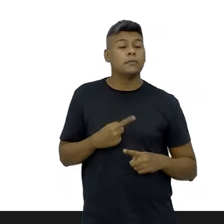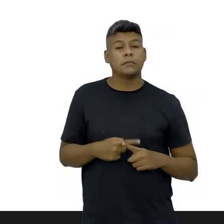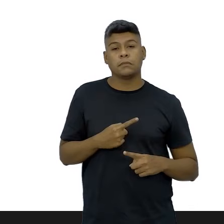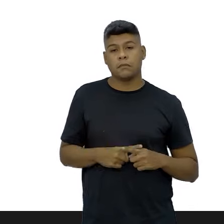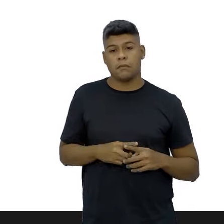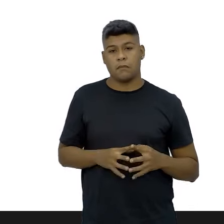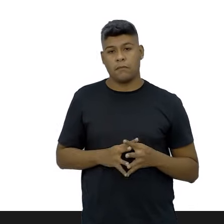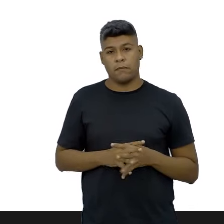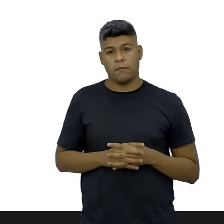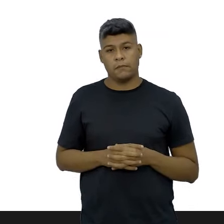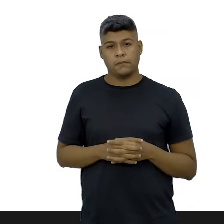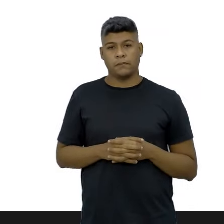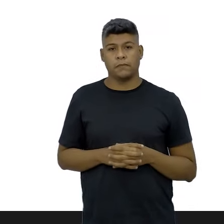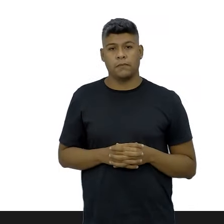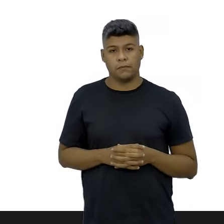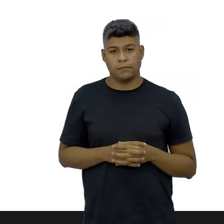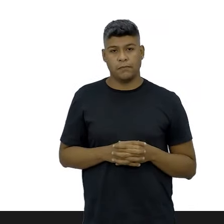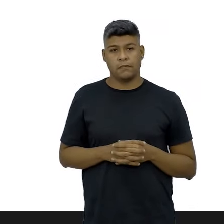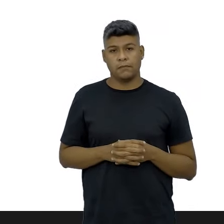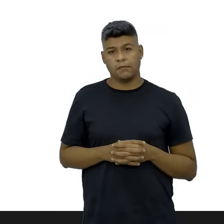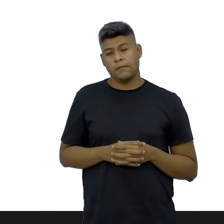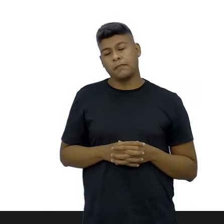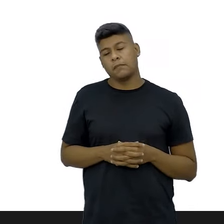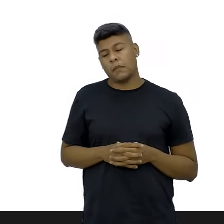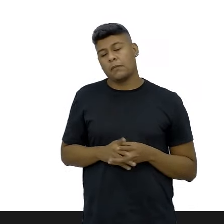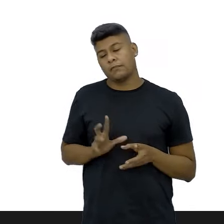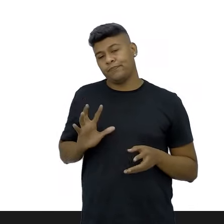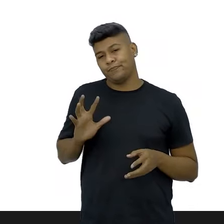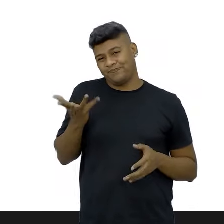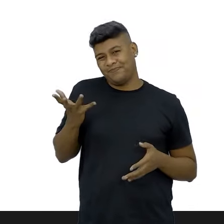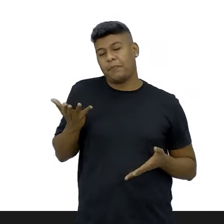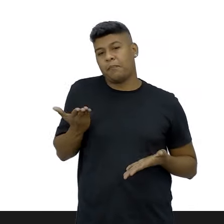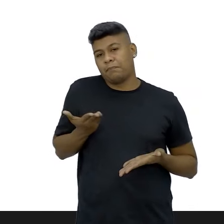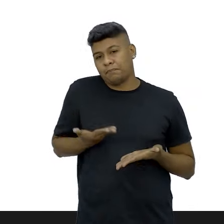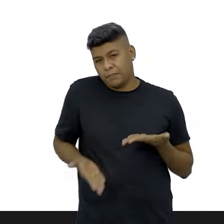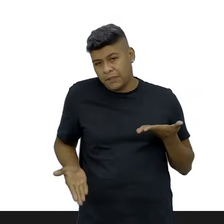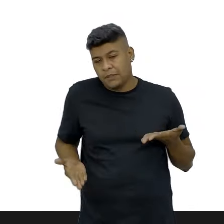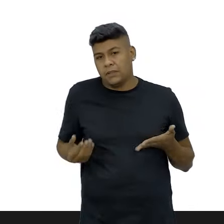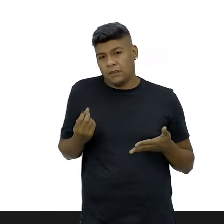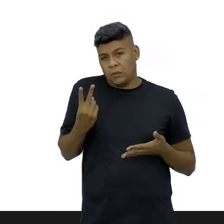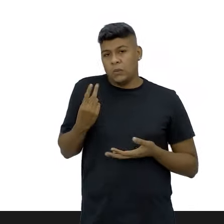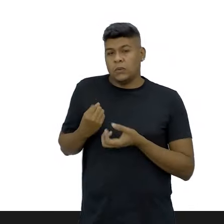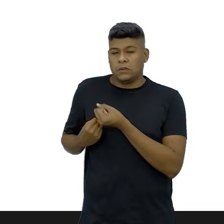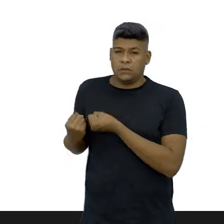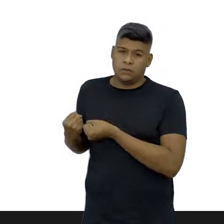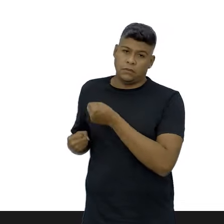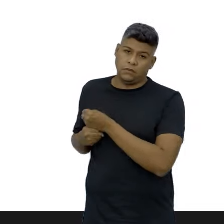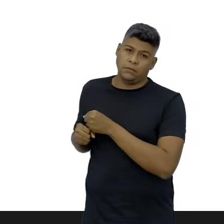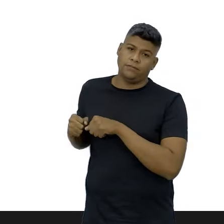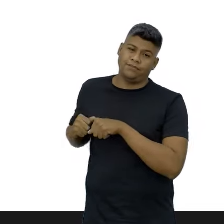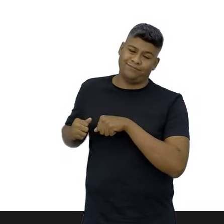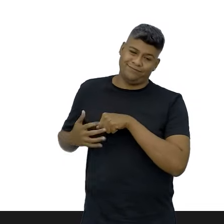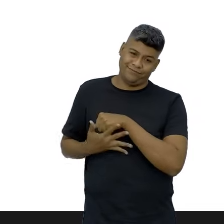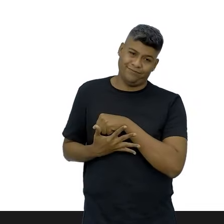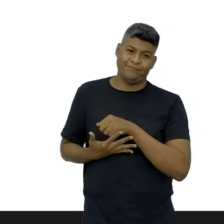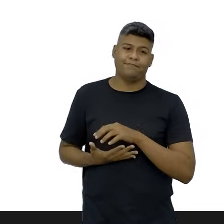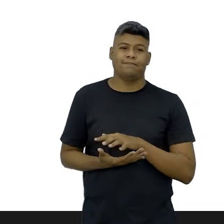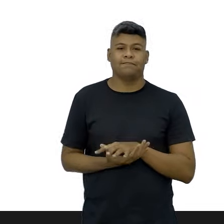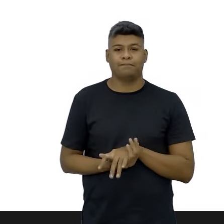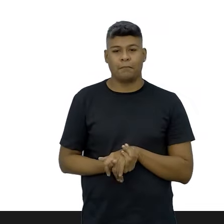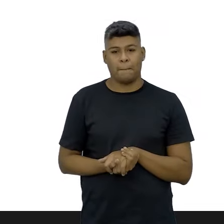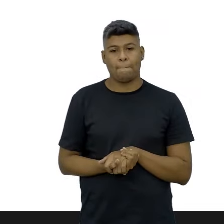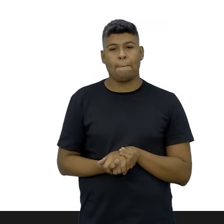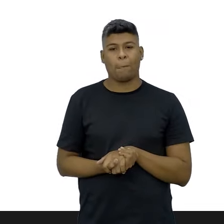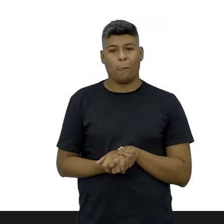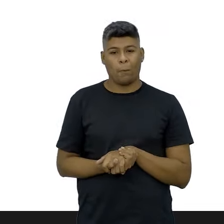considerando as perdas que nós tivemos nos últimos 2 anos, não é? E ao lado dessa